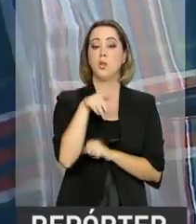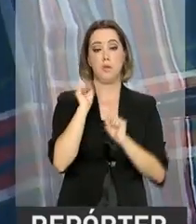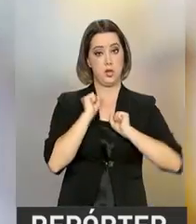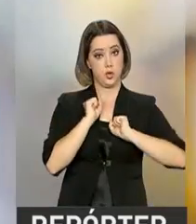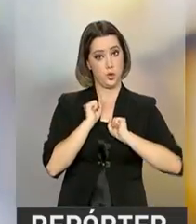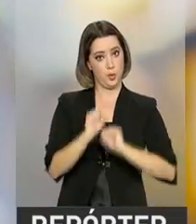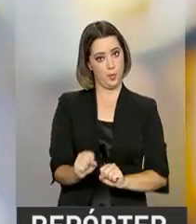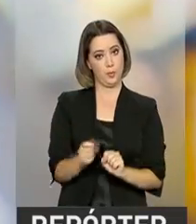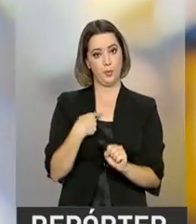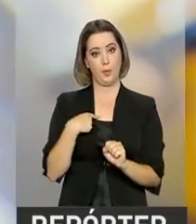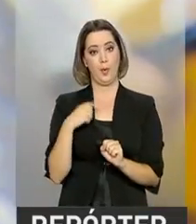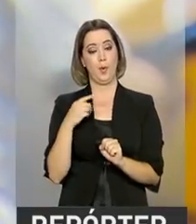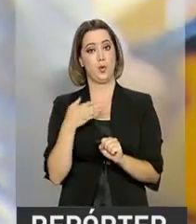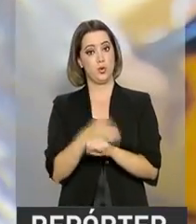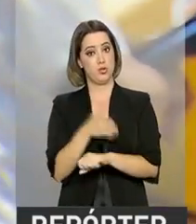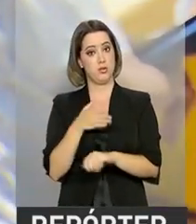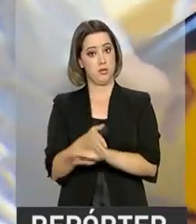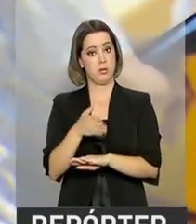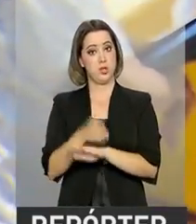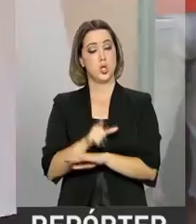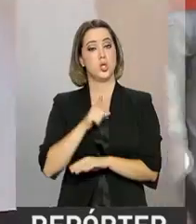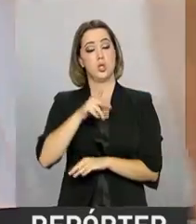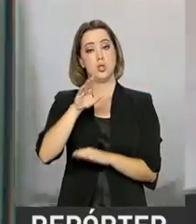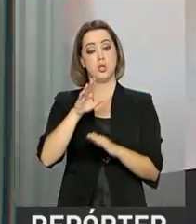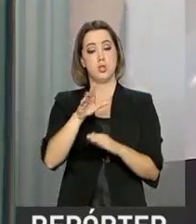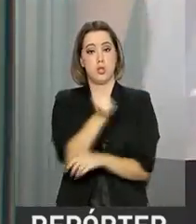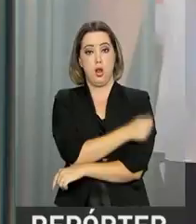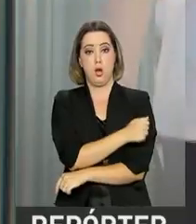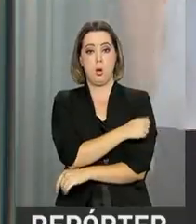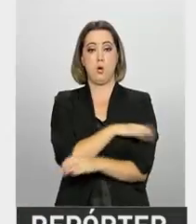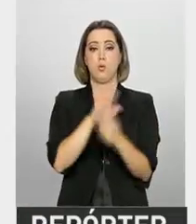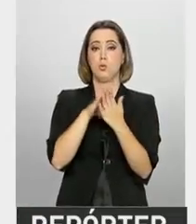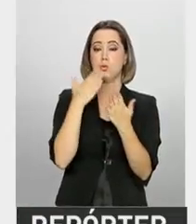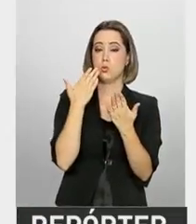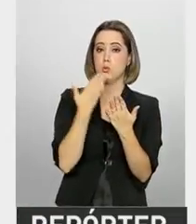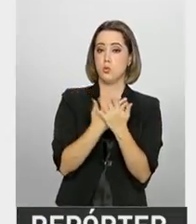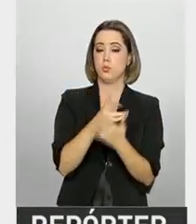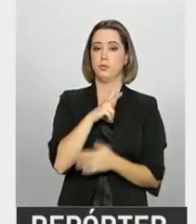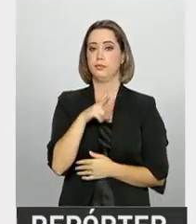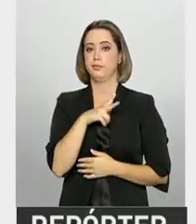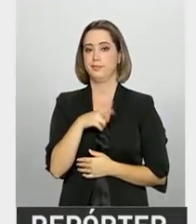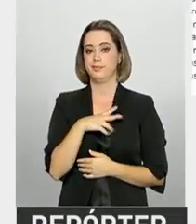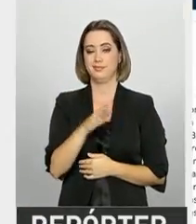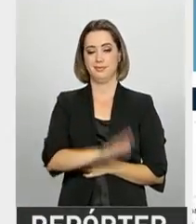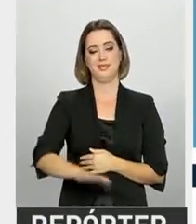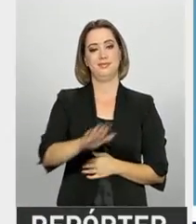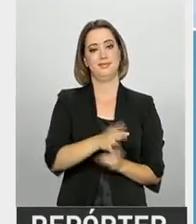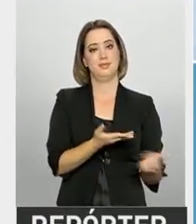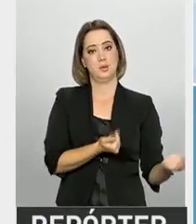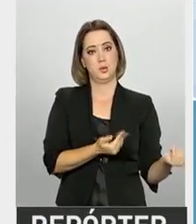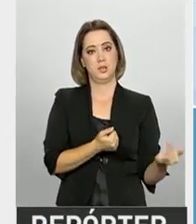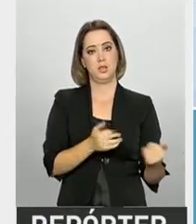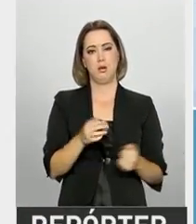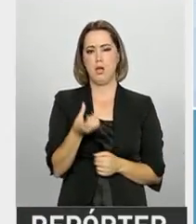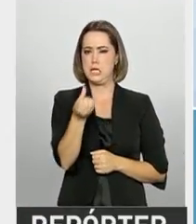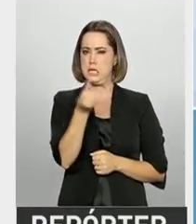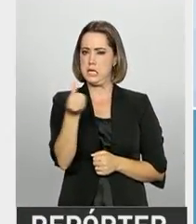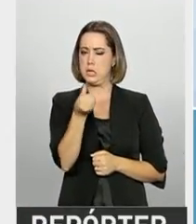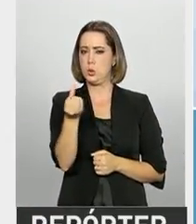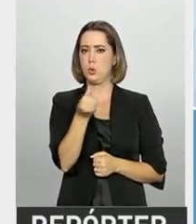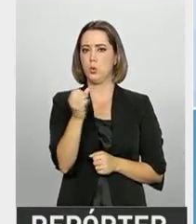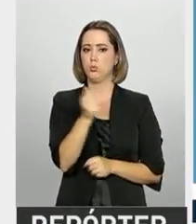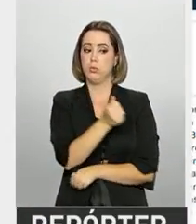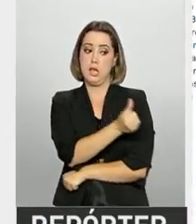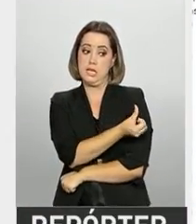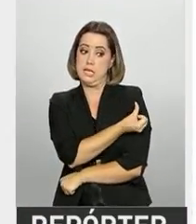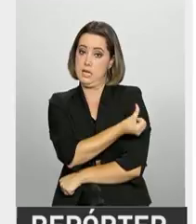possibilidade de participação de alunos de escolas particulares crianças e adolescentes a partir do sexto ano do